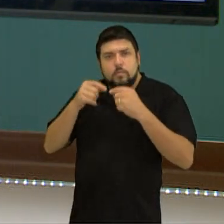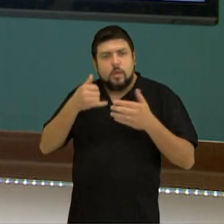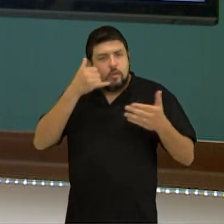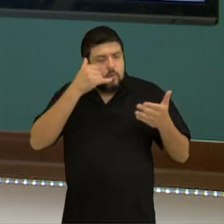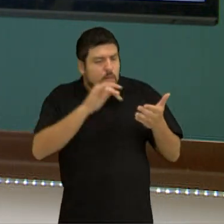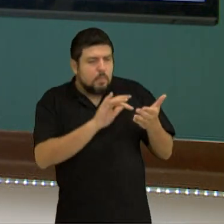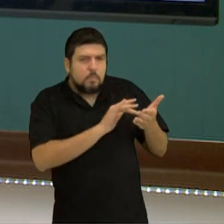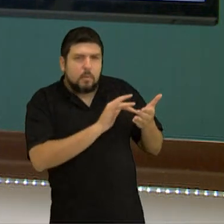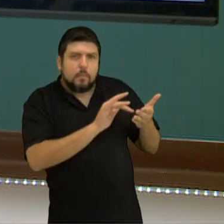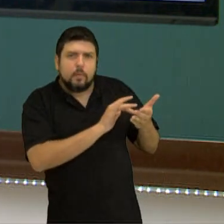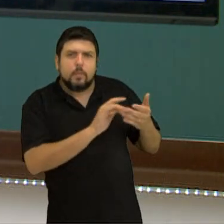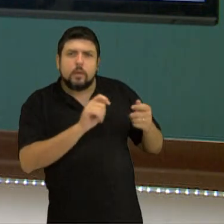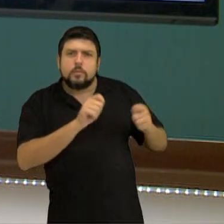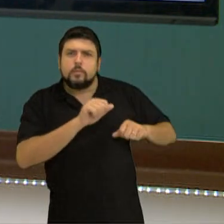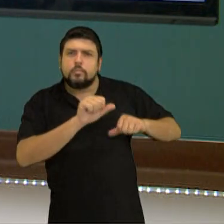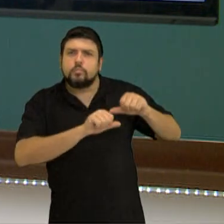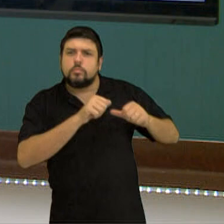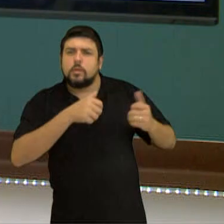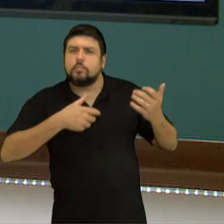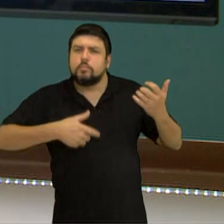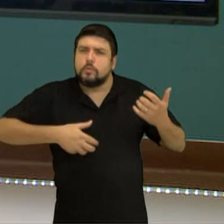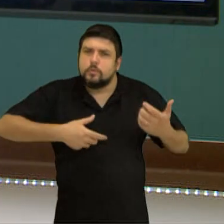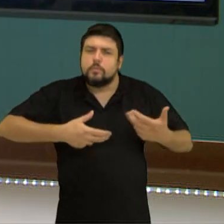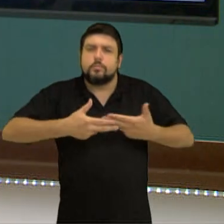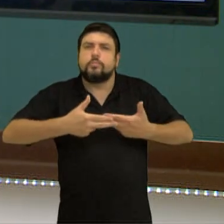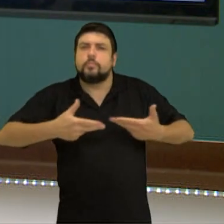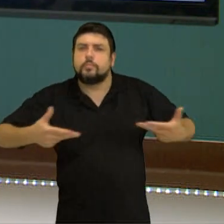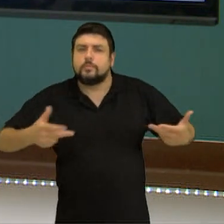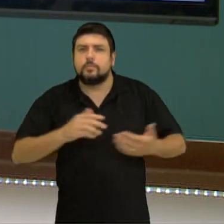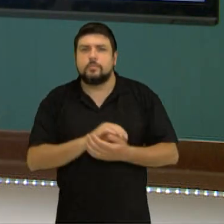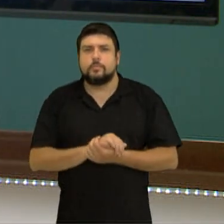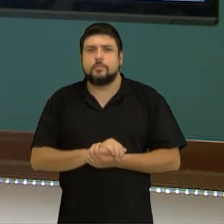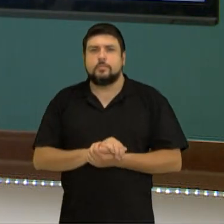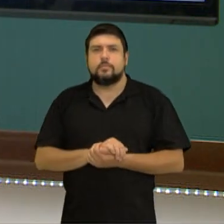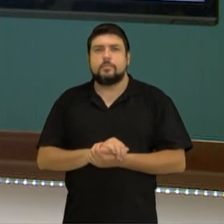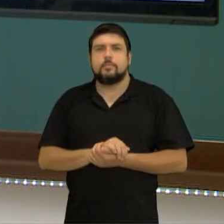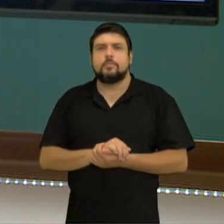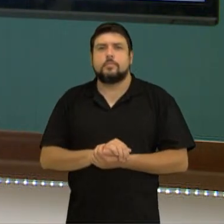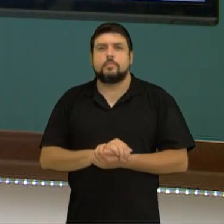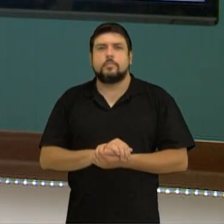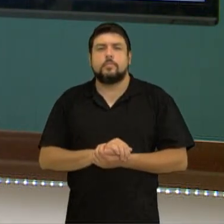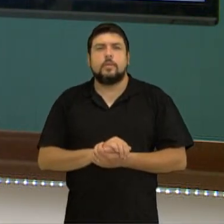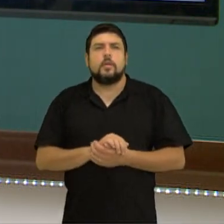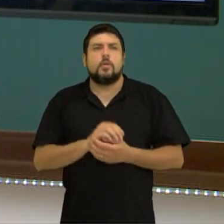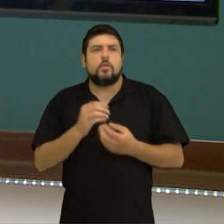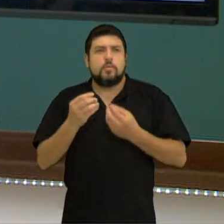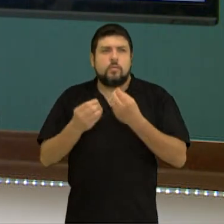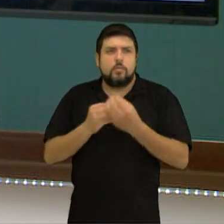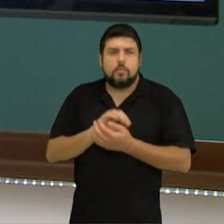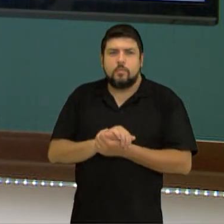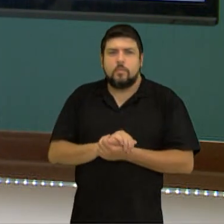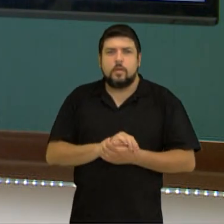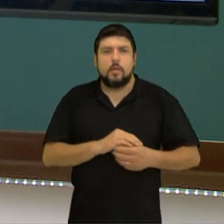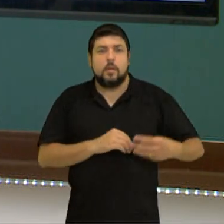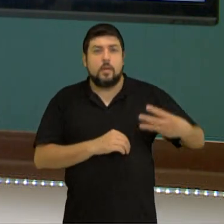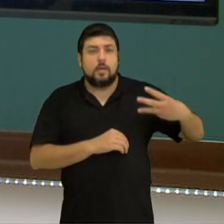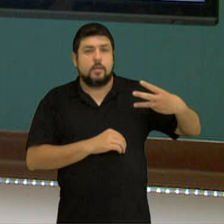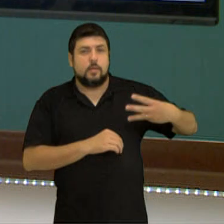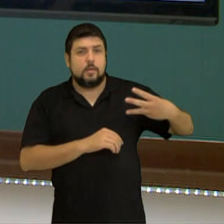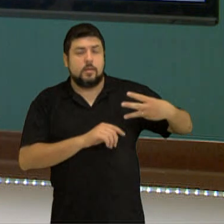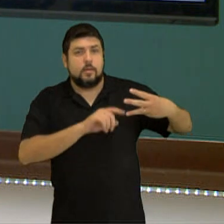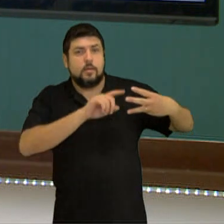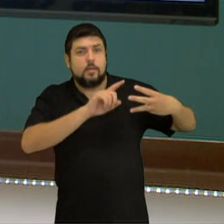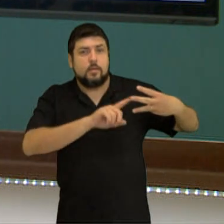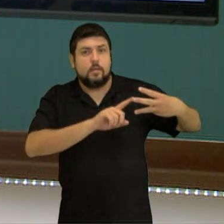instrumentos musicais. And the producers can make movies. Então, repare que aqui, olha, a gente praticou nesse exercício 2 phrasal verbs.